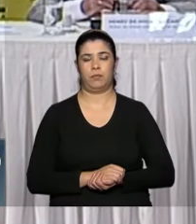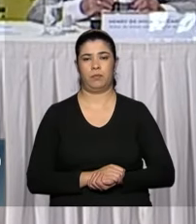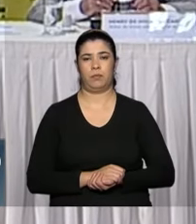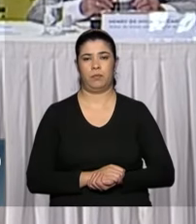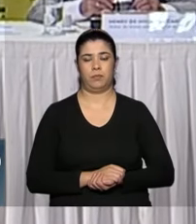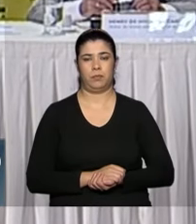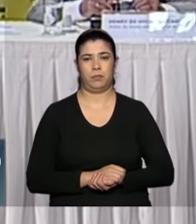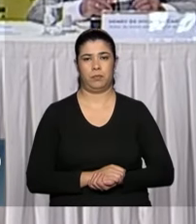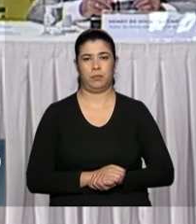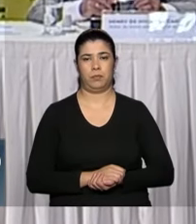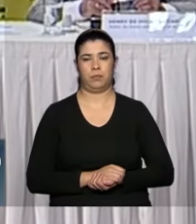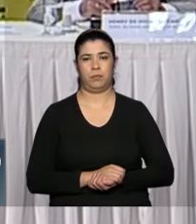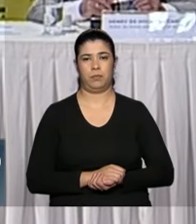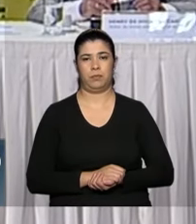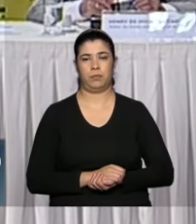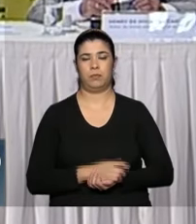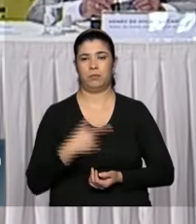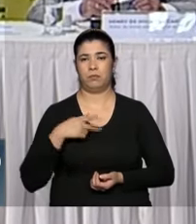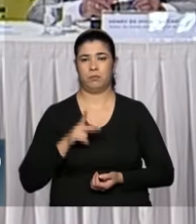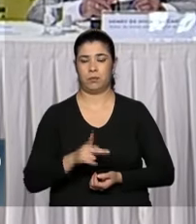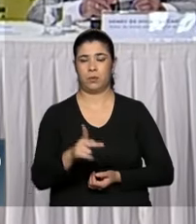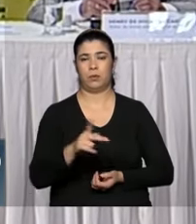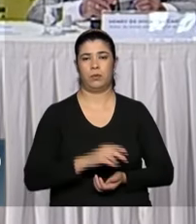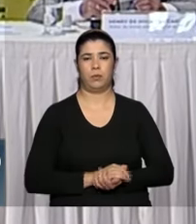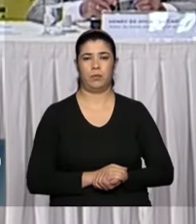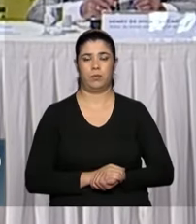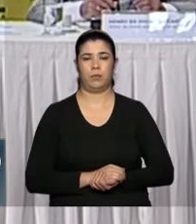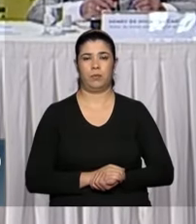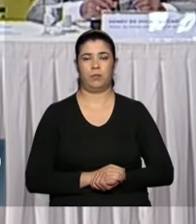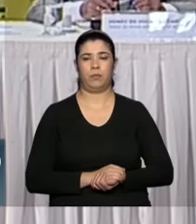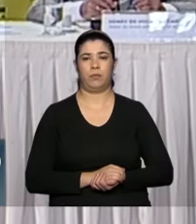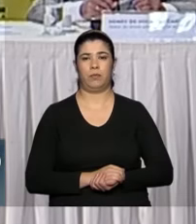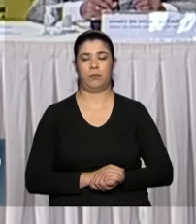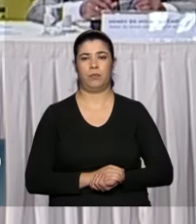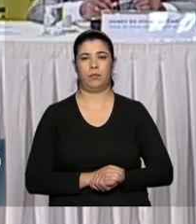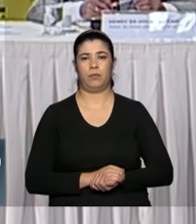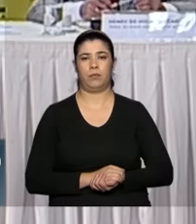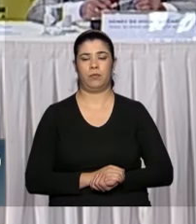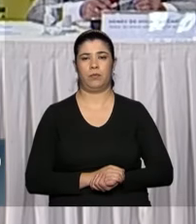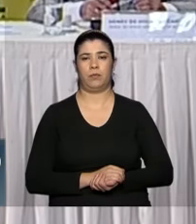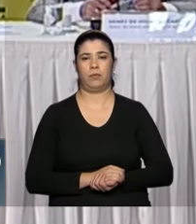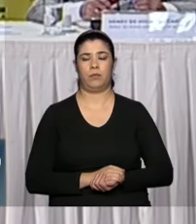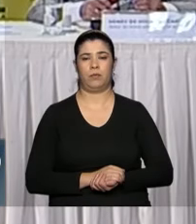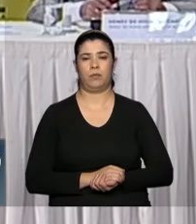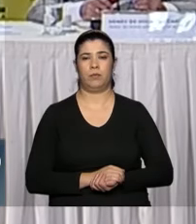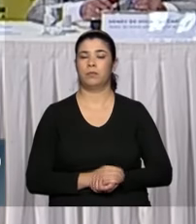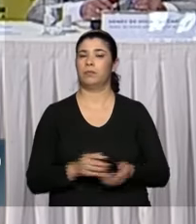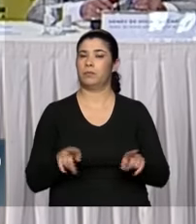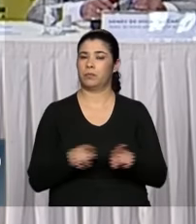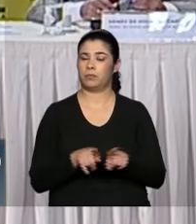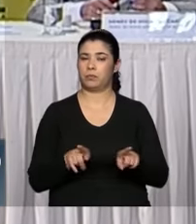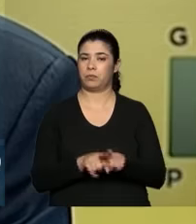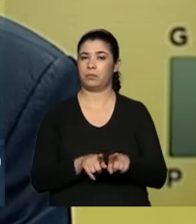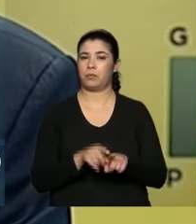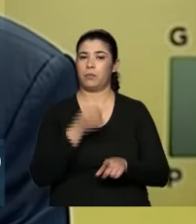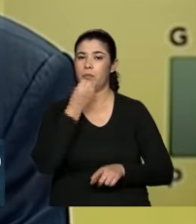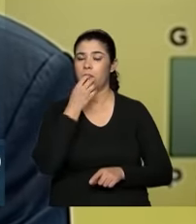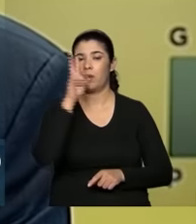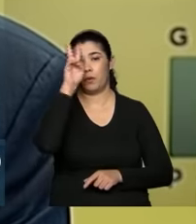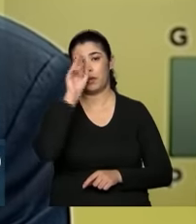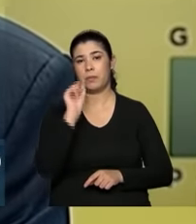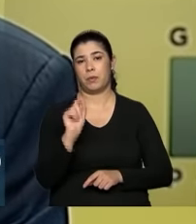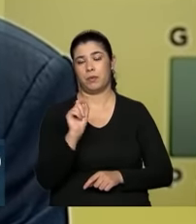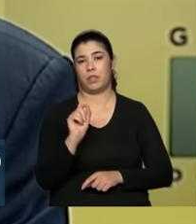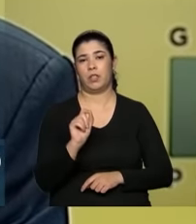Tá. Pode passar o seguinte? Tá. Mesmo assim, é bom lembrar, 1,13 está